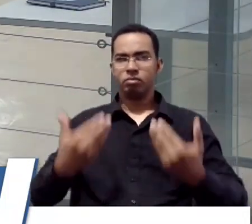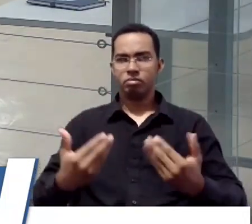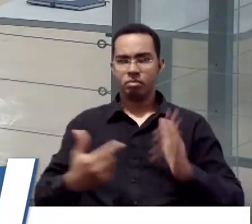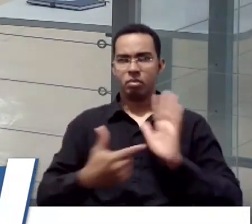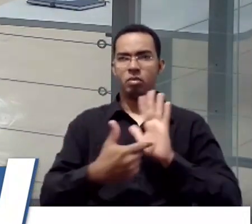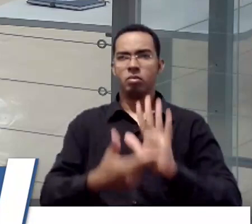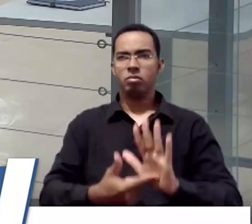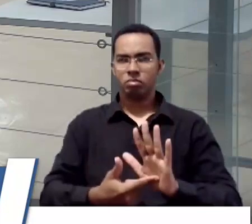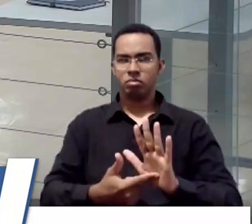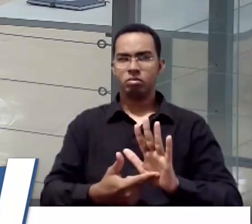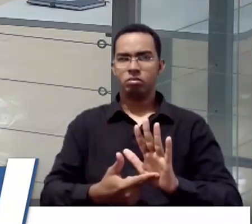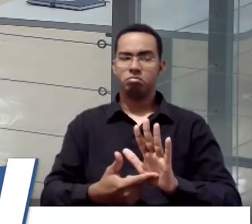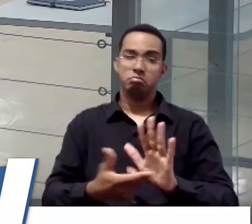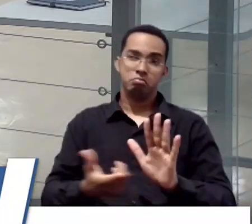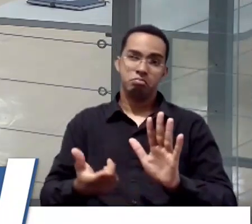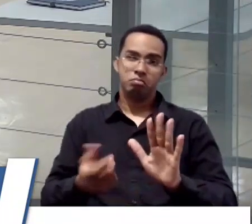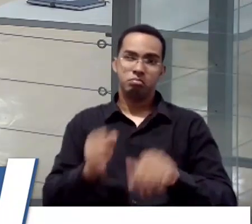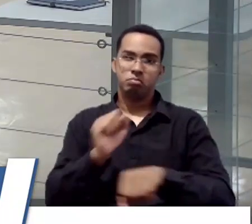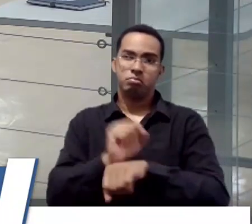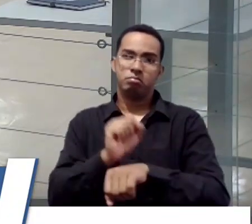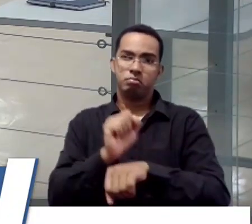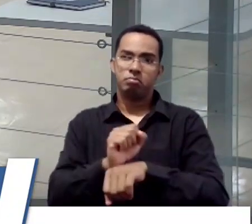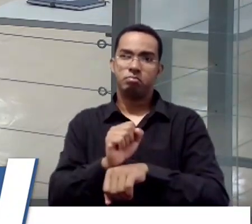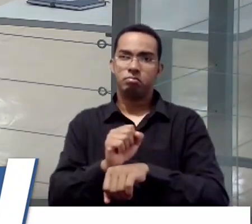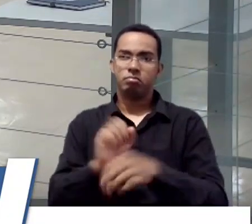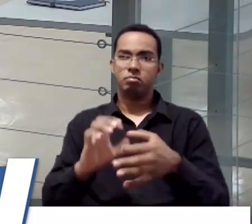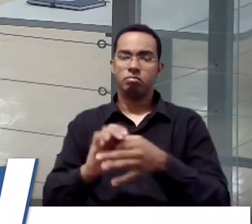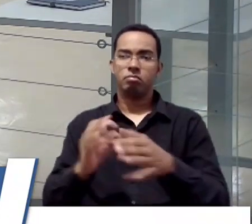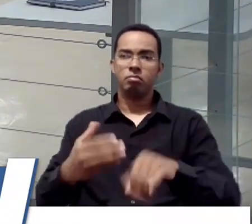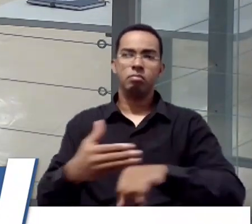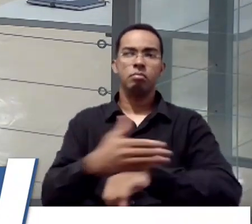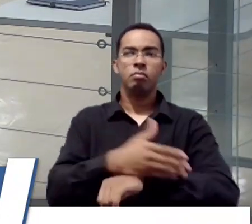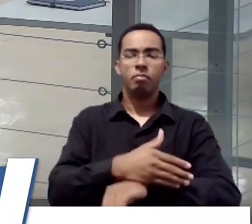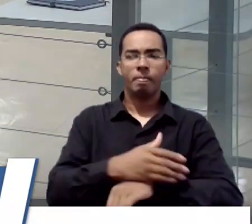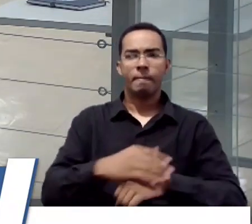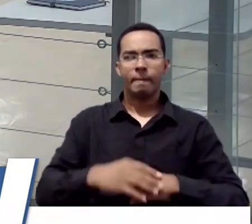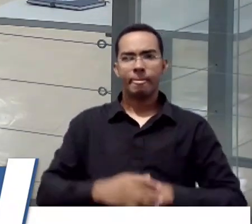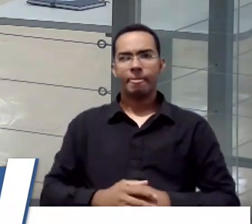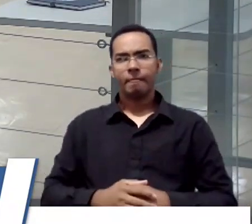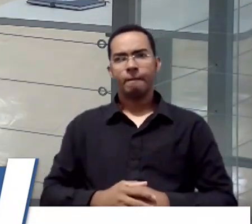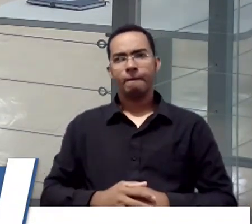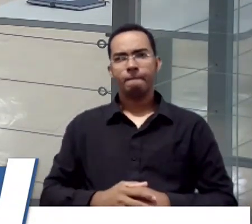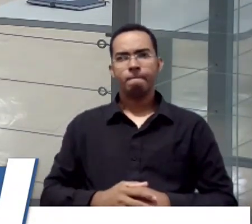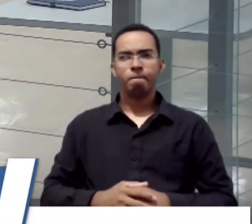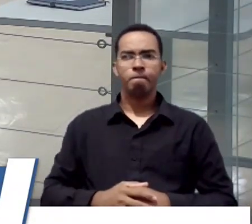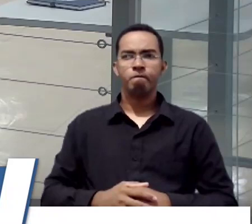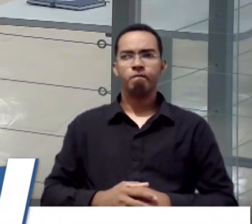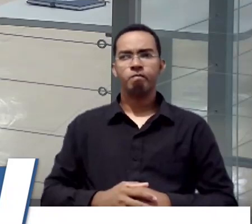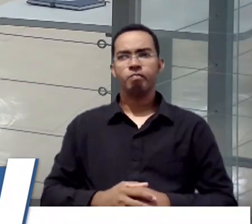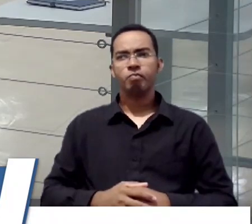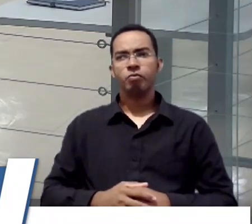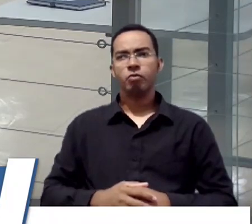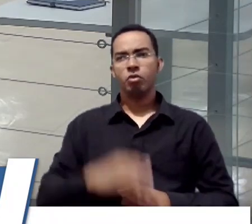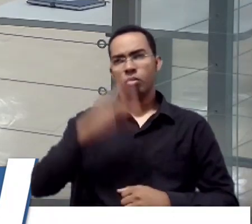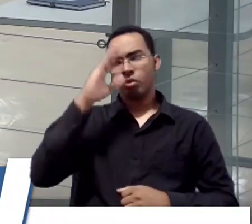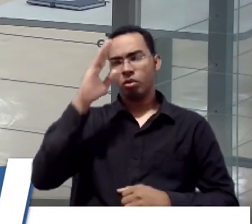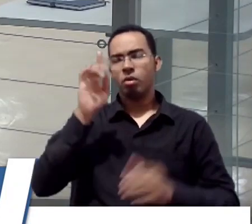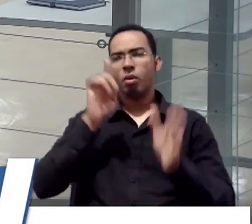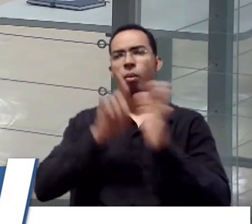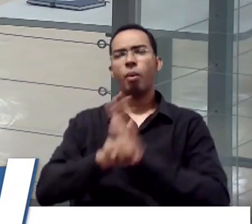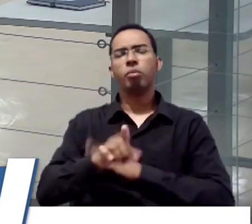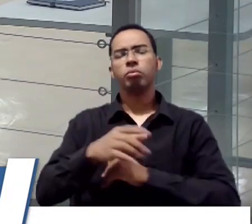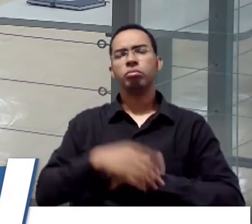e esperei a autorização para entrar. Aí o soldado perguntou para mim o